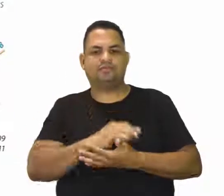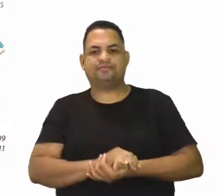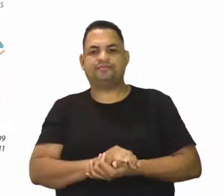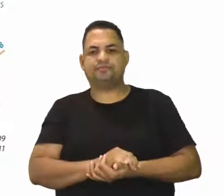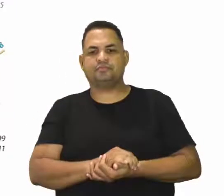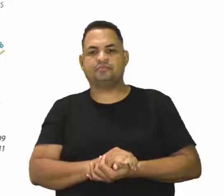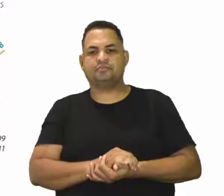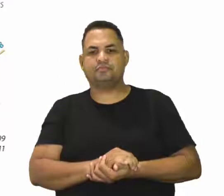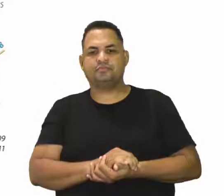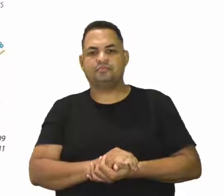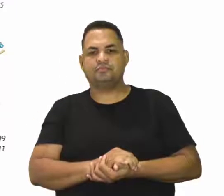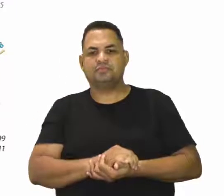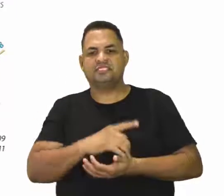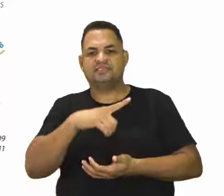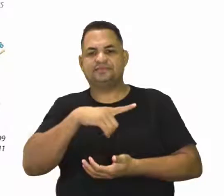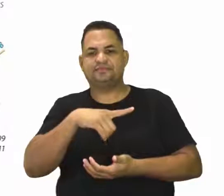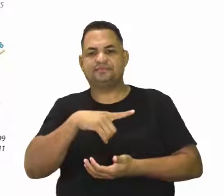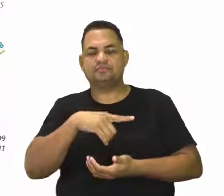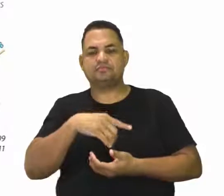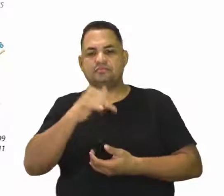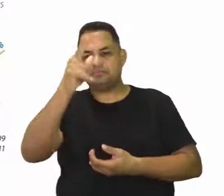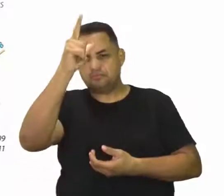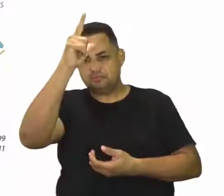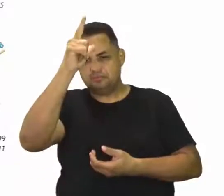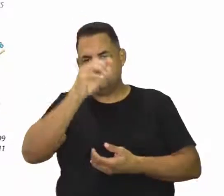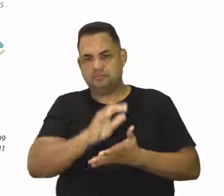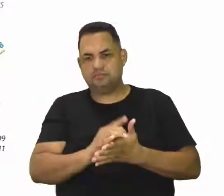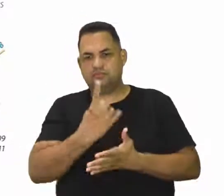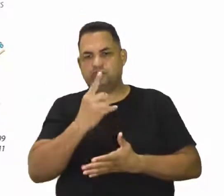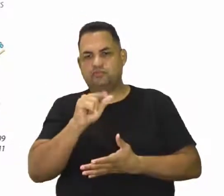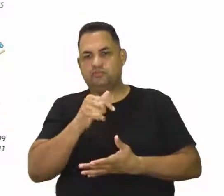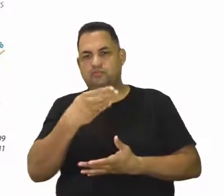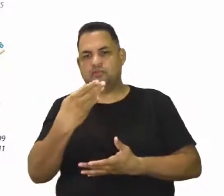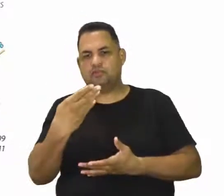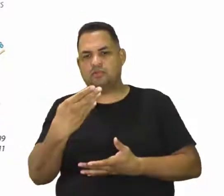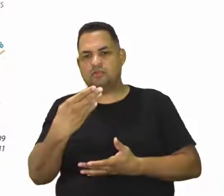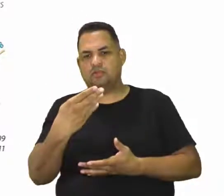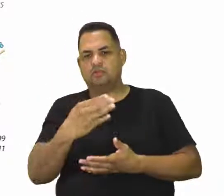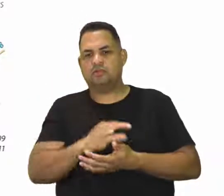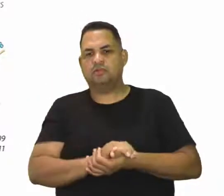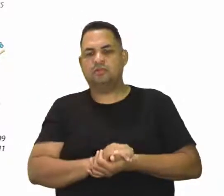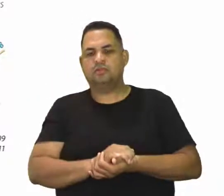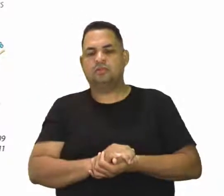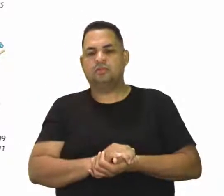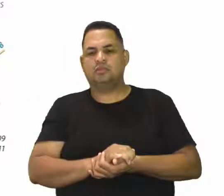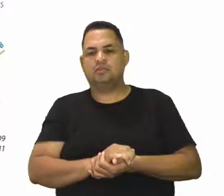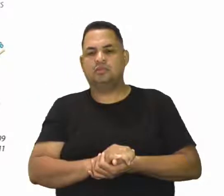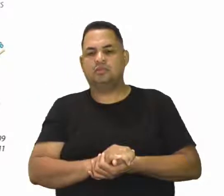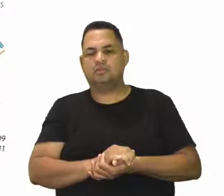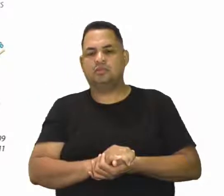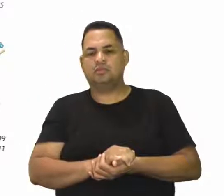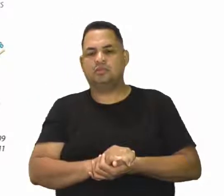e eu tenho aqui Alemanha 1.4 a Índia